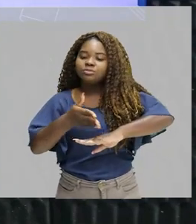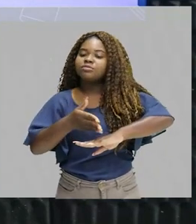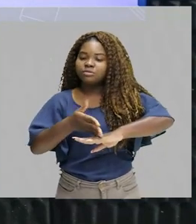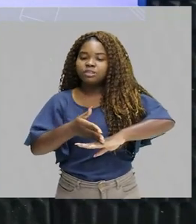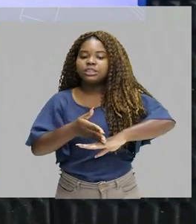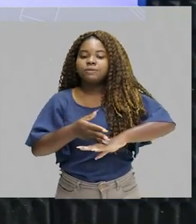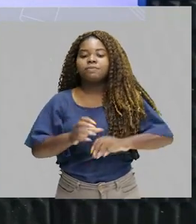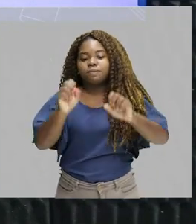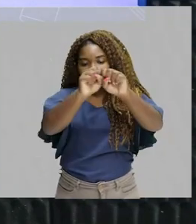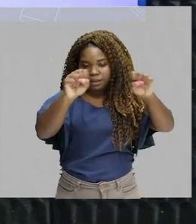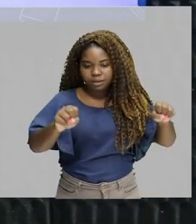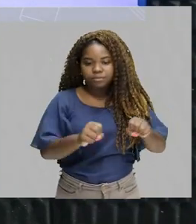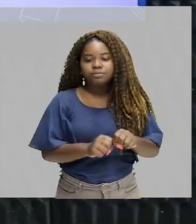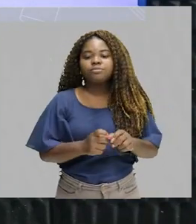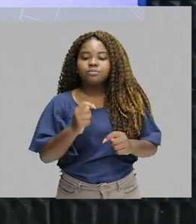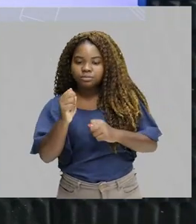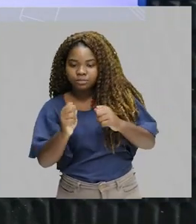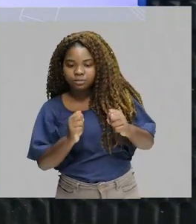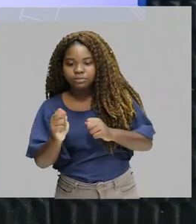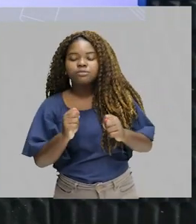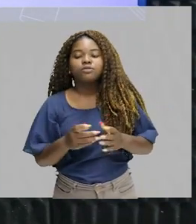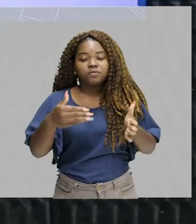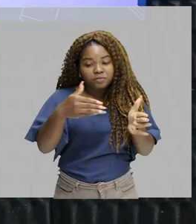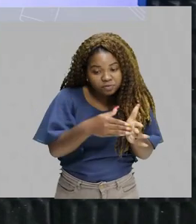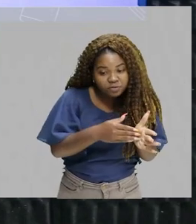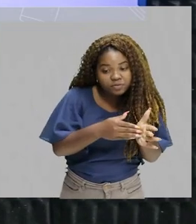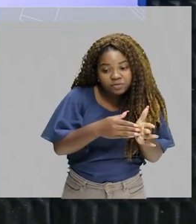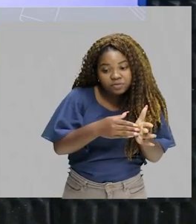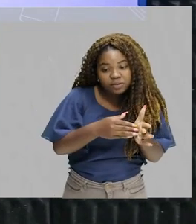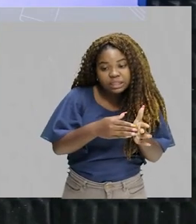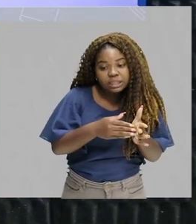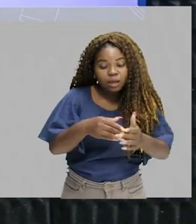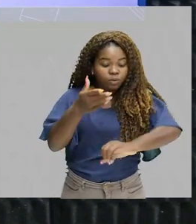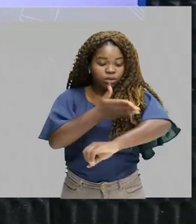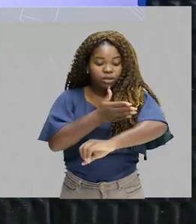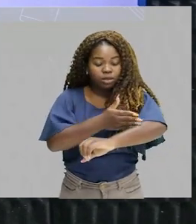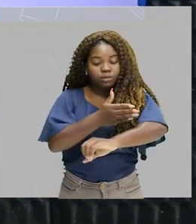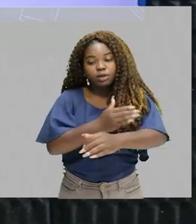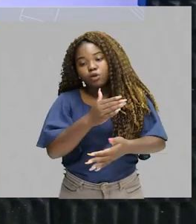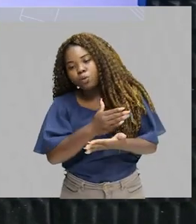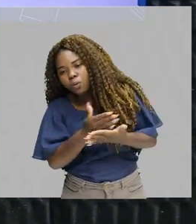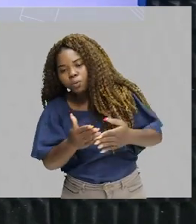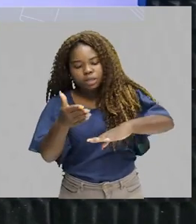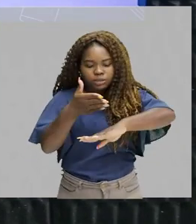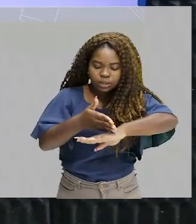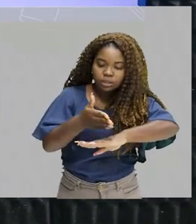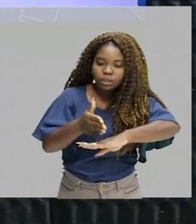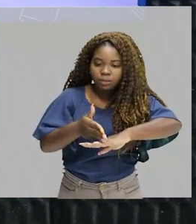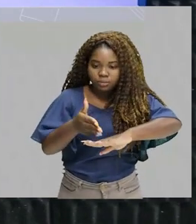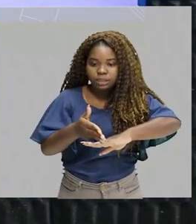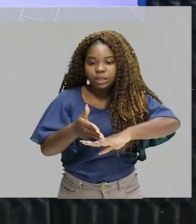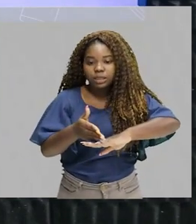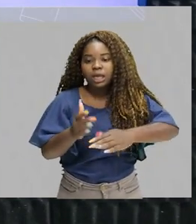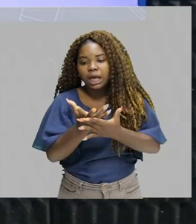se consolida no final da idade média pro começo da moderna acabou o feudalismo começa o